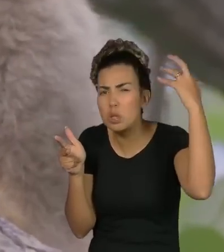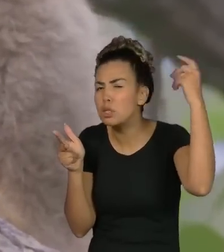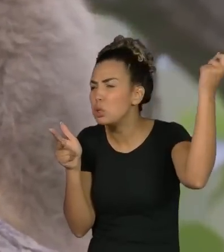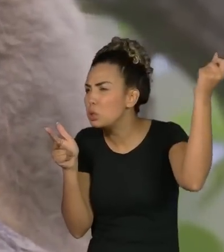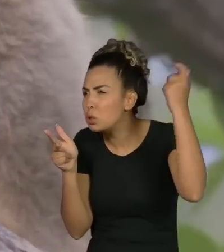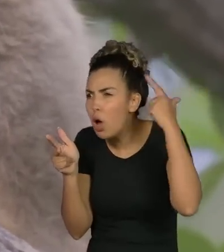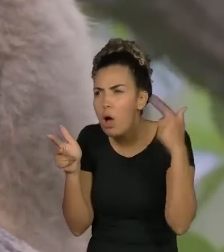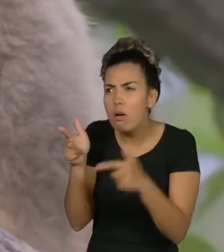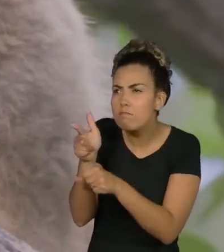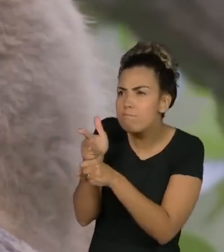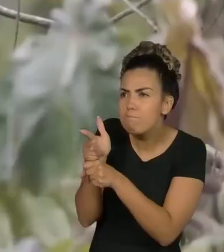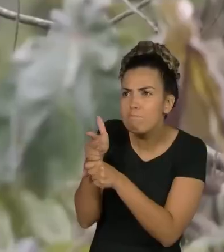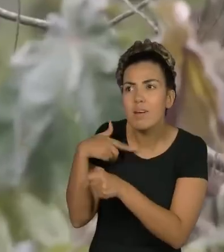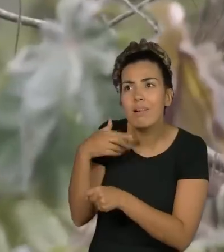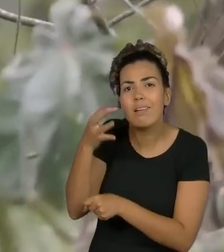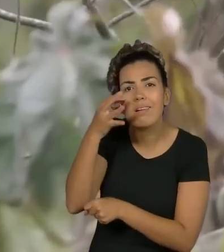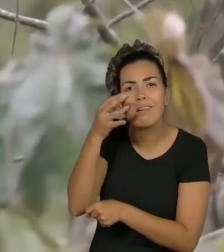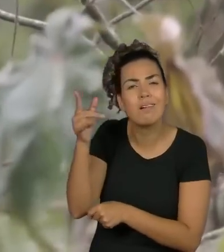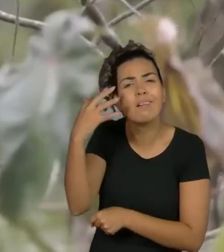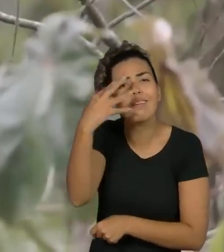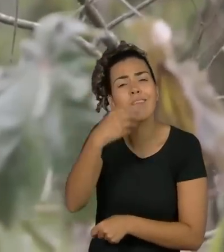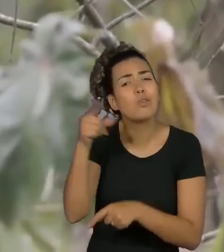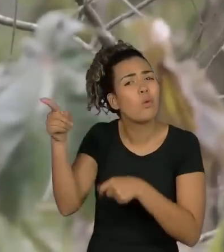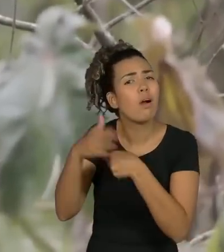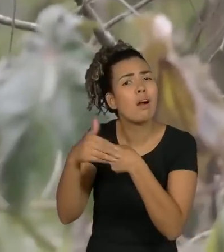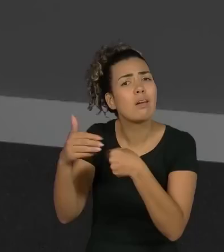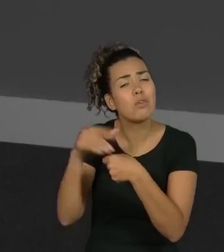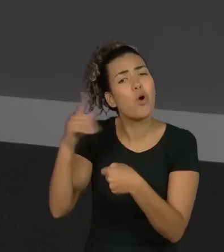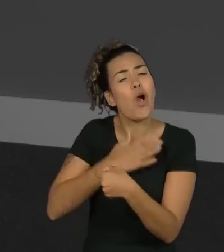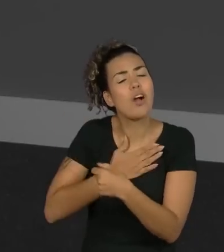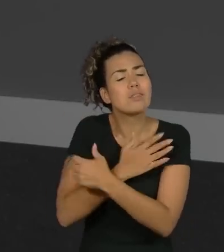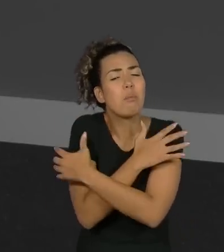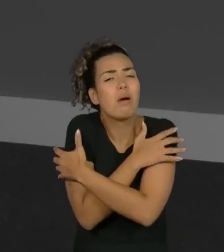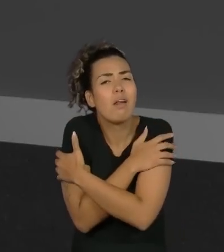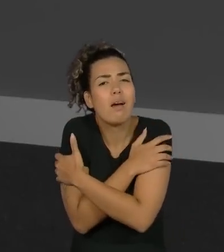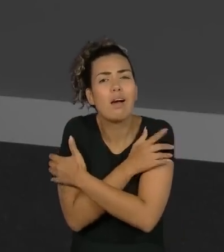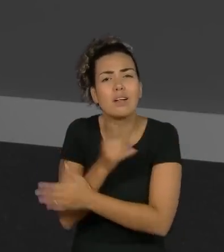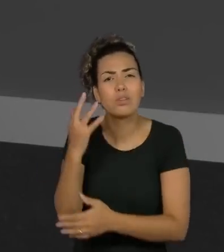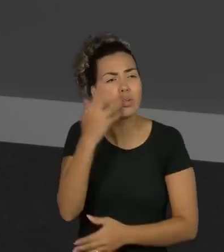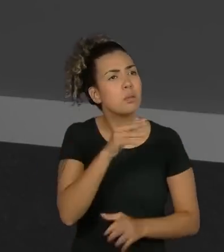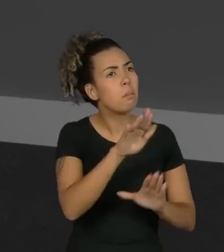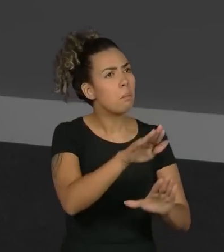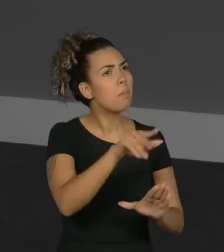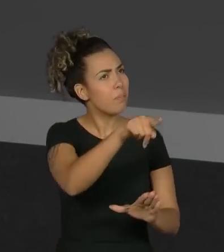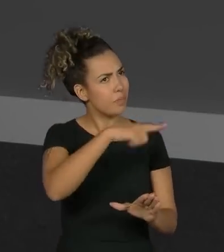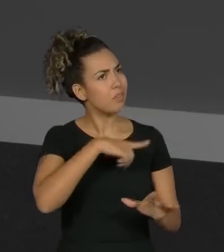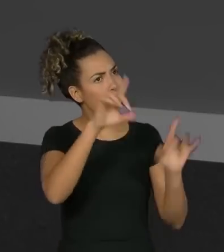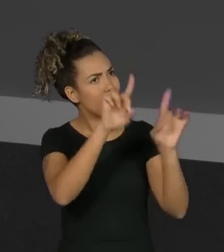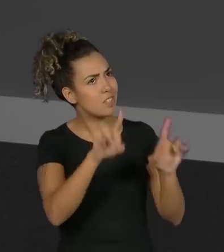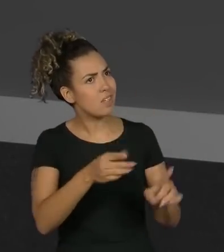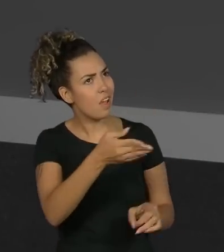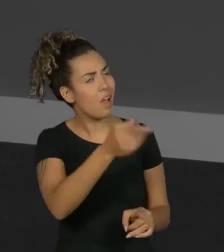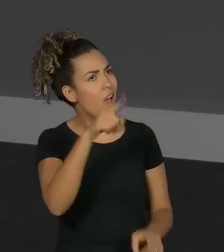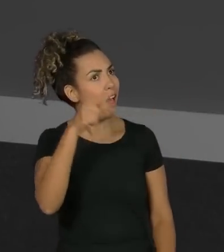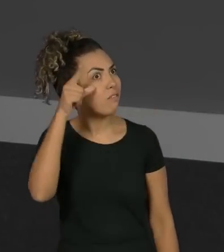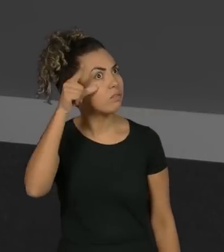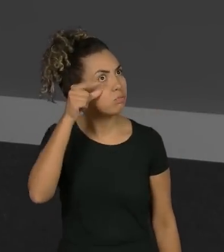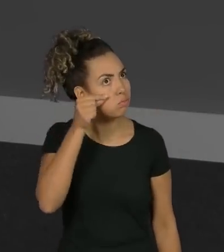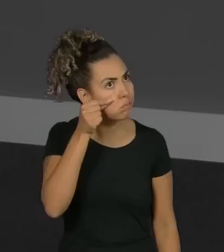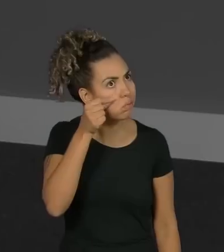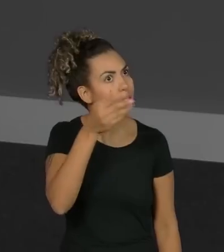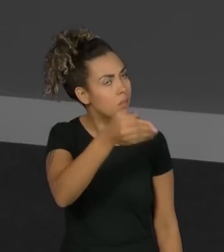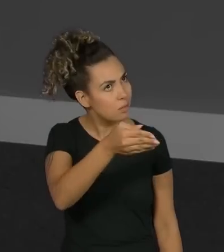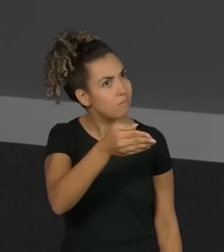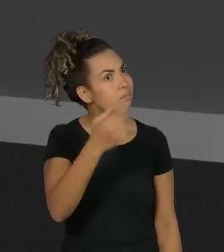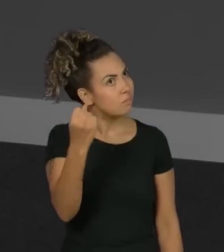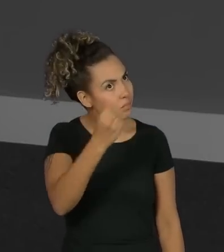muito de abraços, são animais super carinhosos, né? Você tem uma deficiência visual que é bastante severa, né?